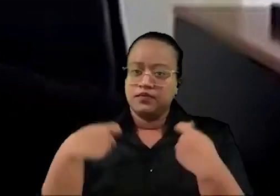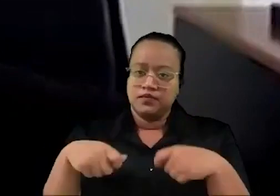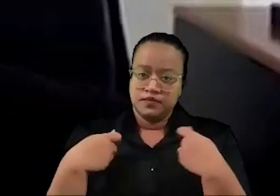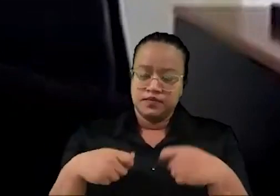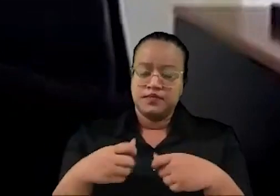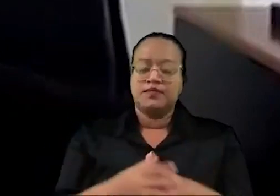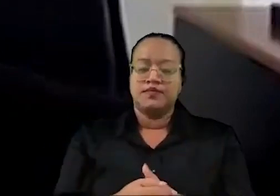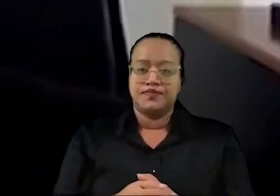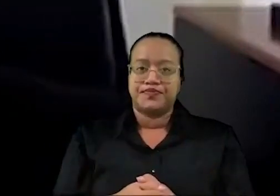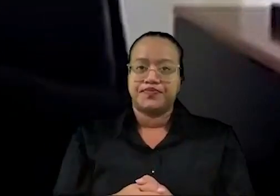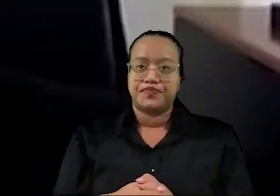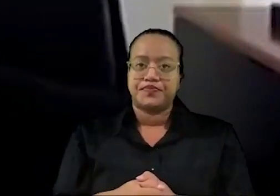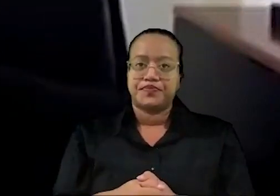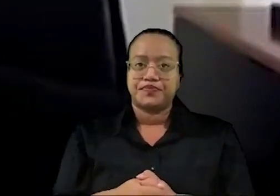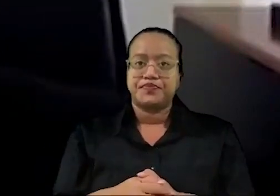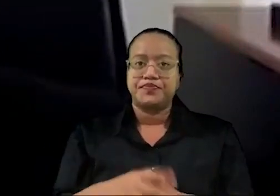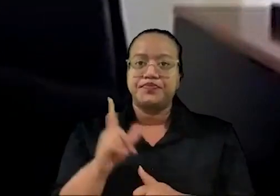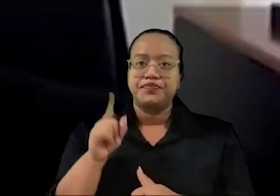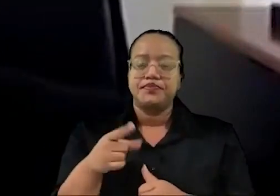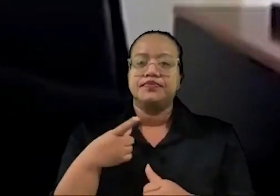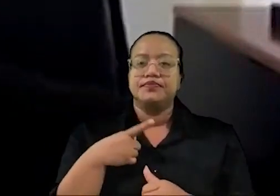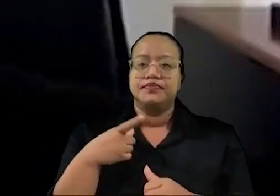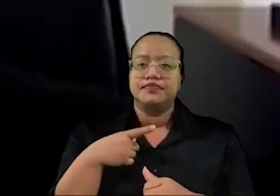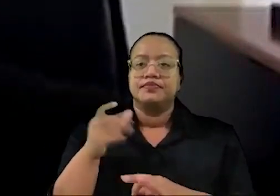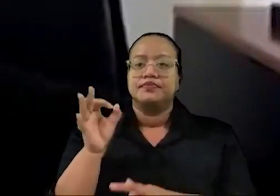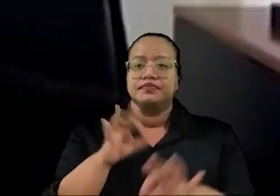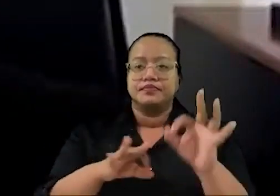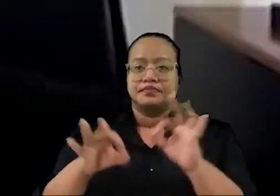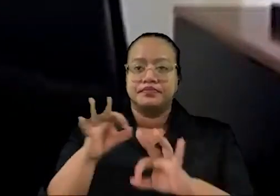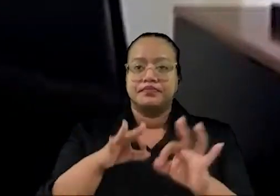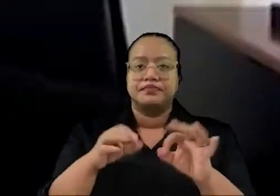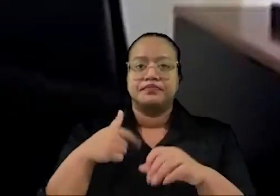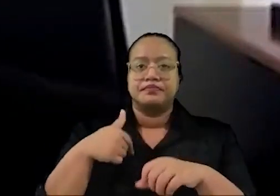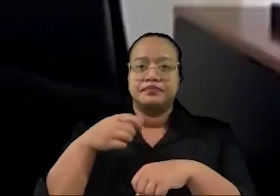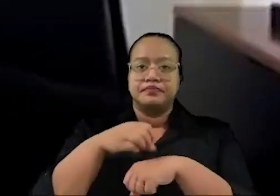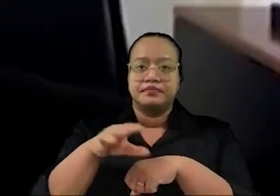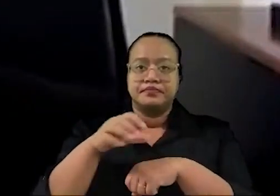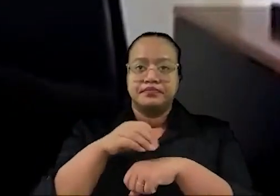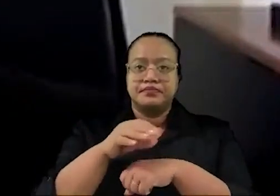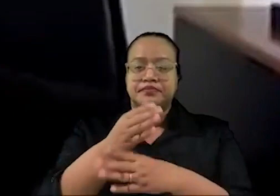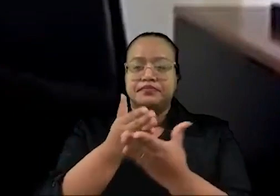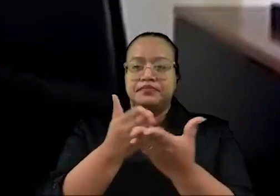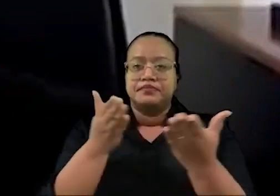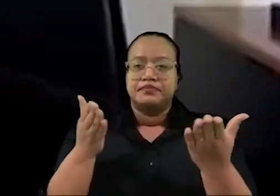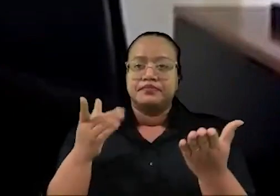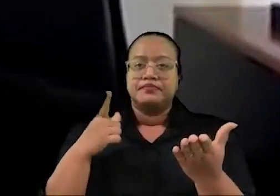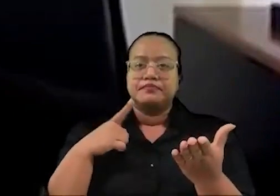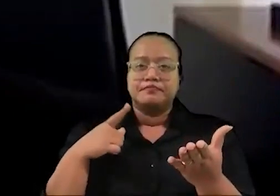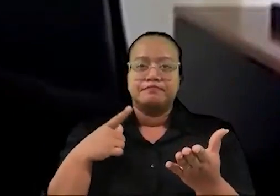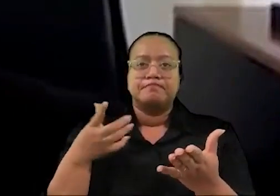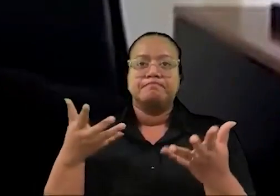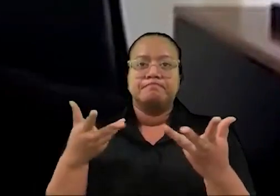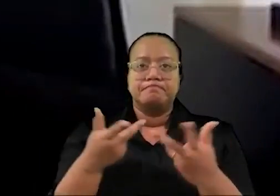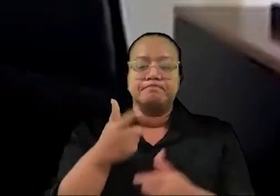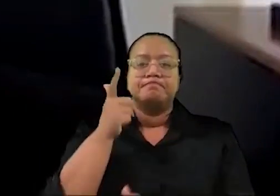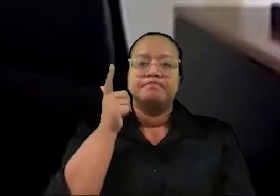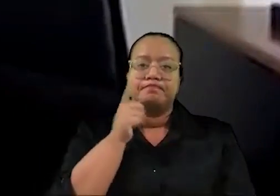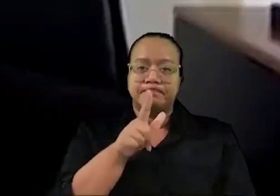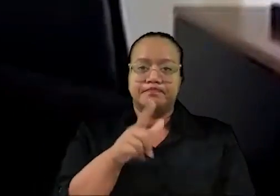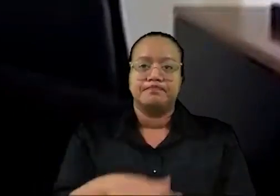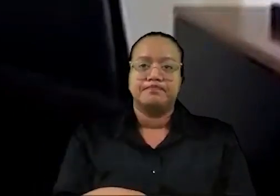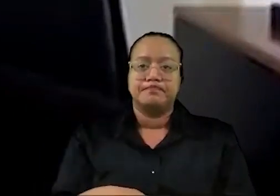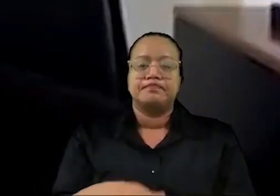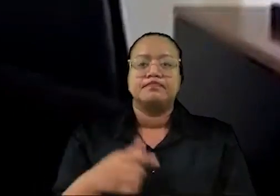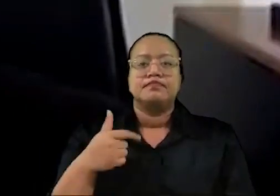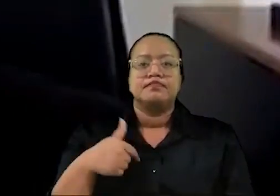que a gente tem feito e que eu compartilho aqui com vocês, que tem sido muito exitoso aqui da nossa parte. E para concluir a minha fala, a gente tem